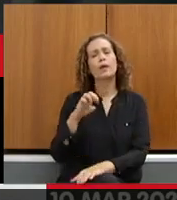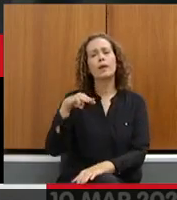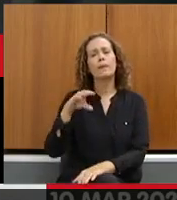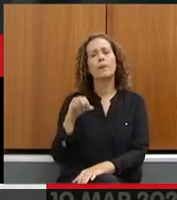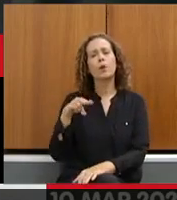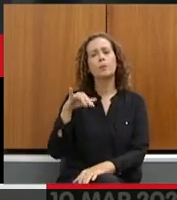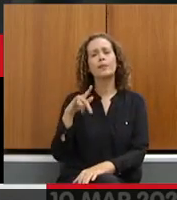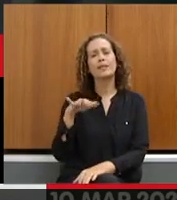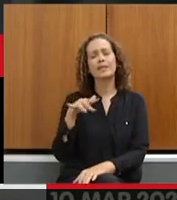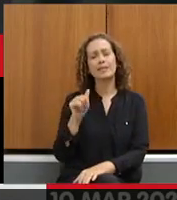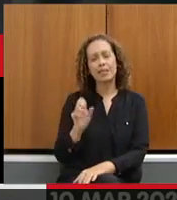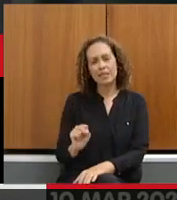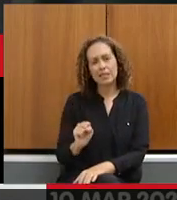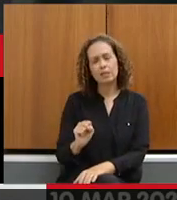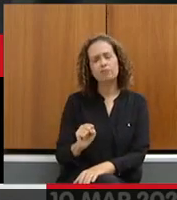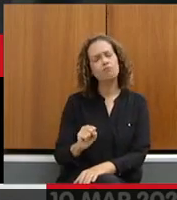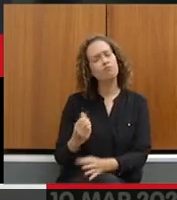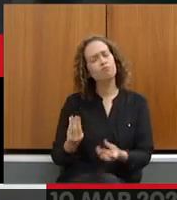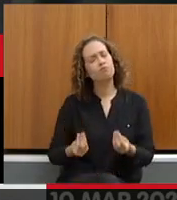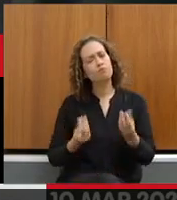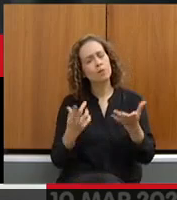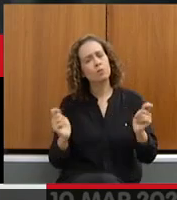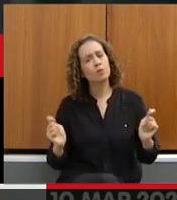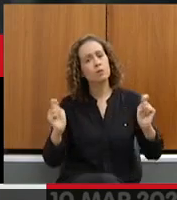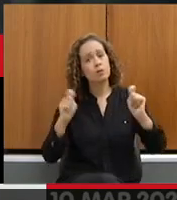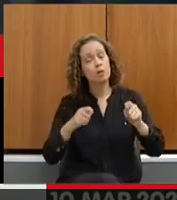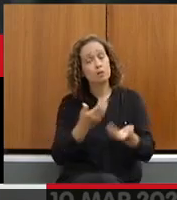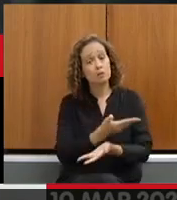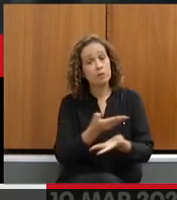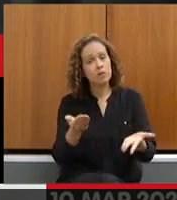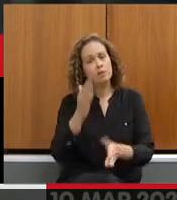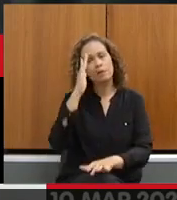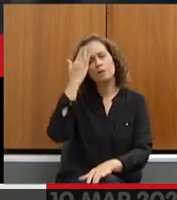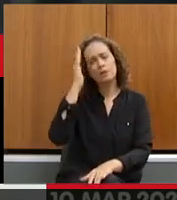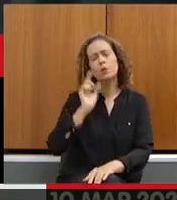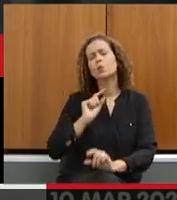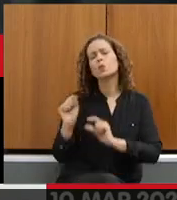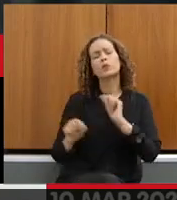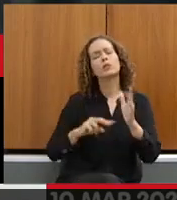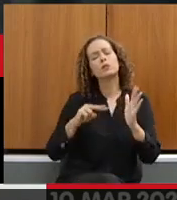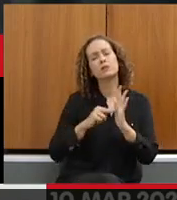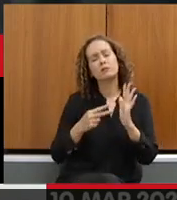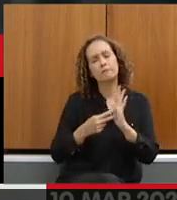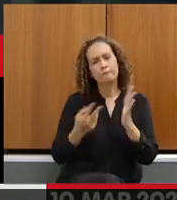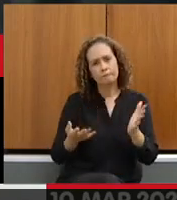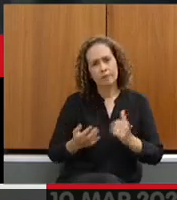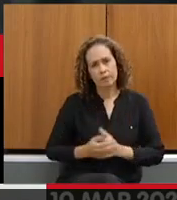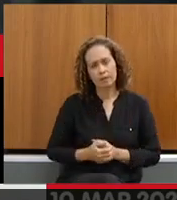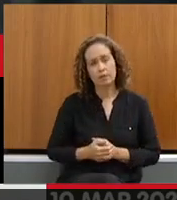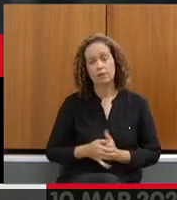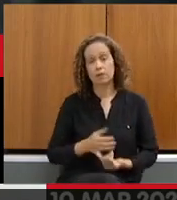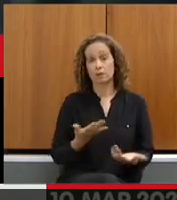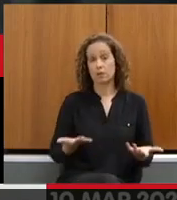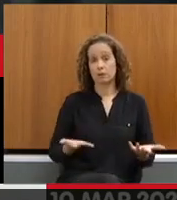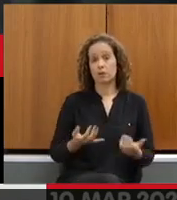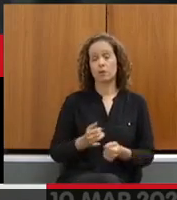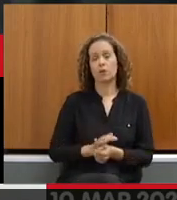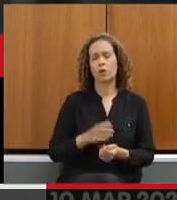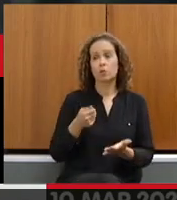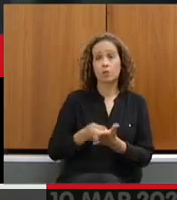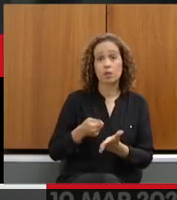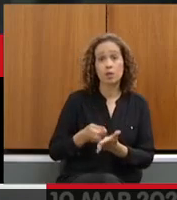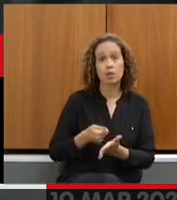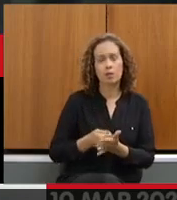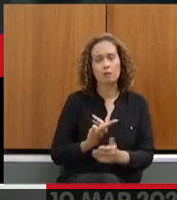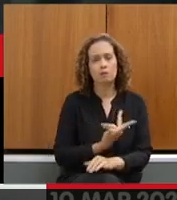dá aqui há a possibilidade do senhores entenderem O que que significa isso ou seja a obrigação